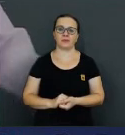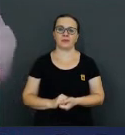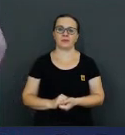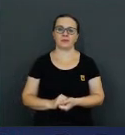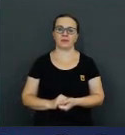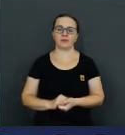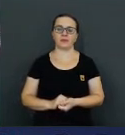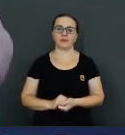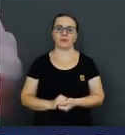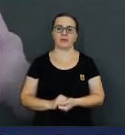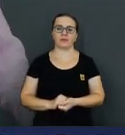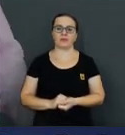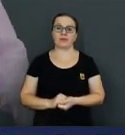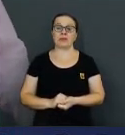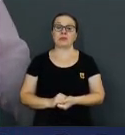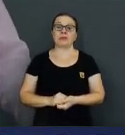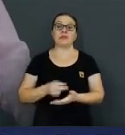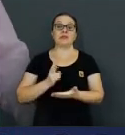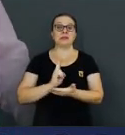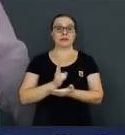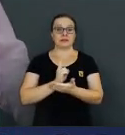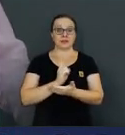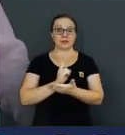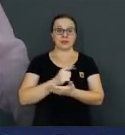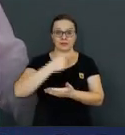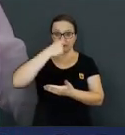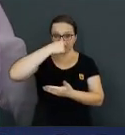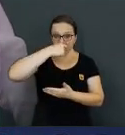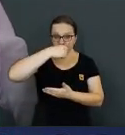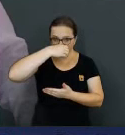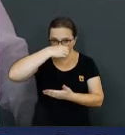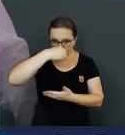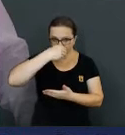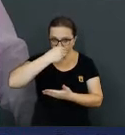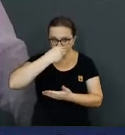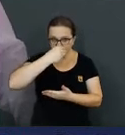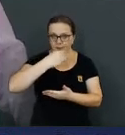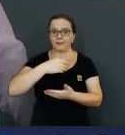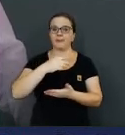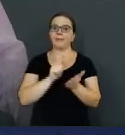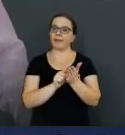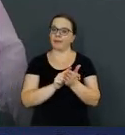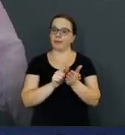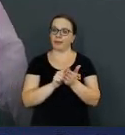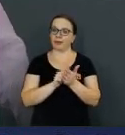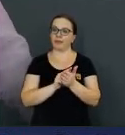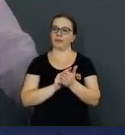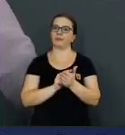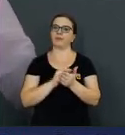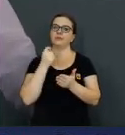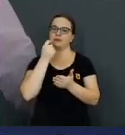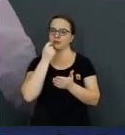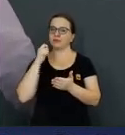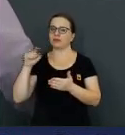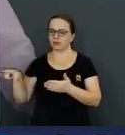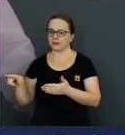toda vez que tiver que assoar o nariz, use lenço descartável e jogue fora. Agora, uma coisa muito importante que